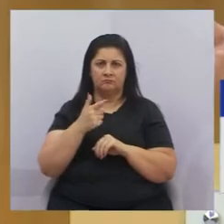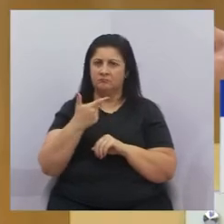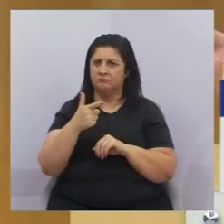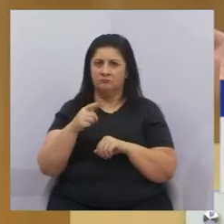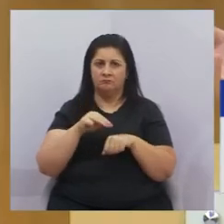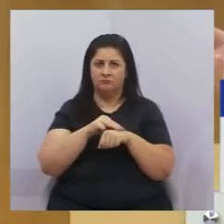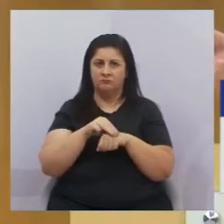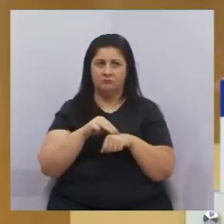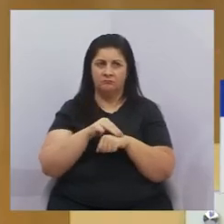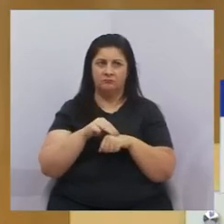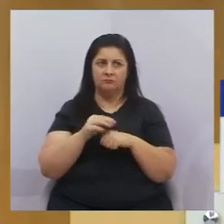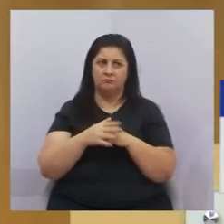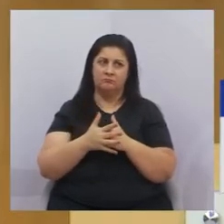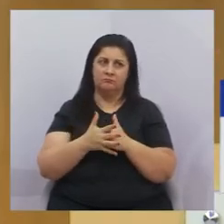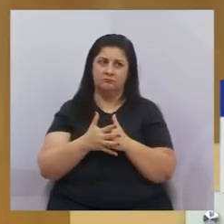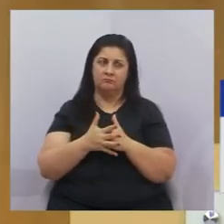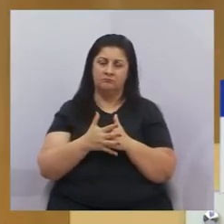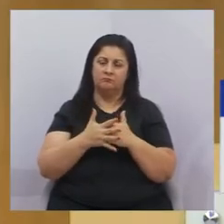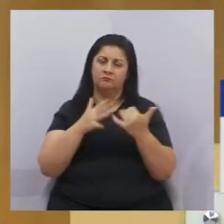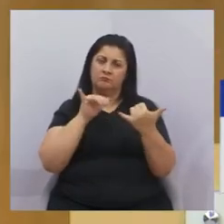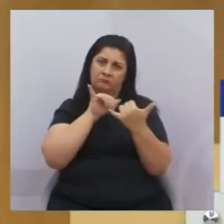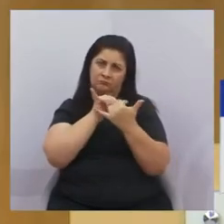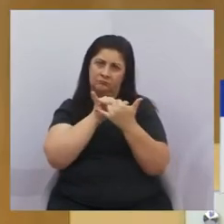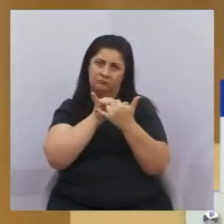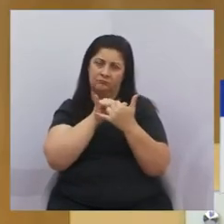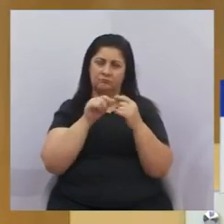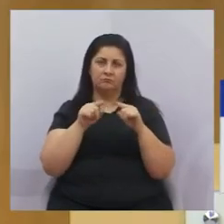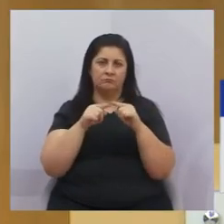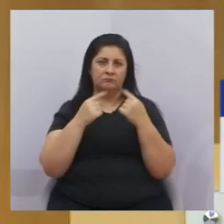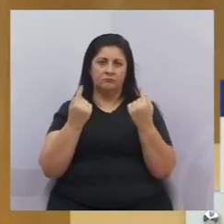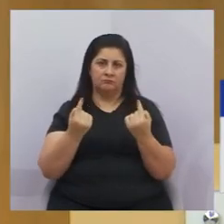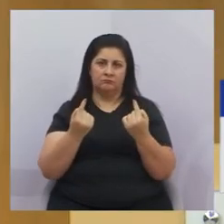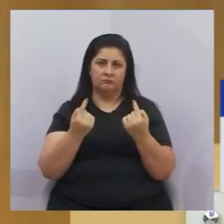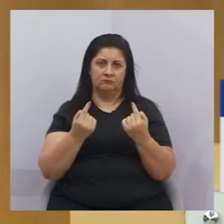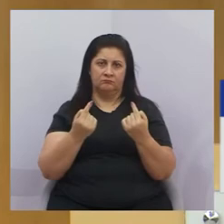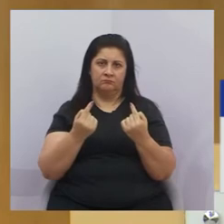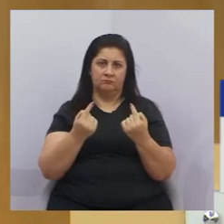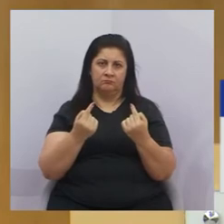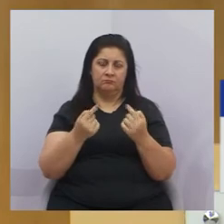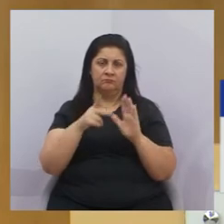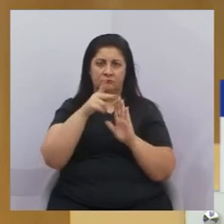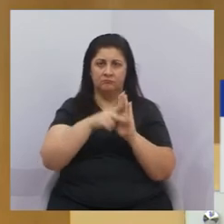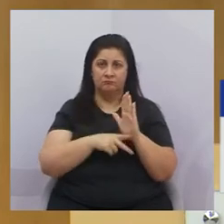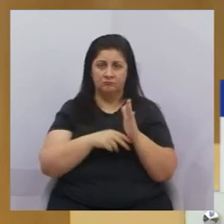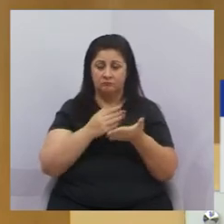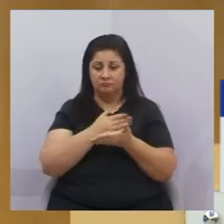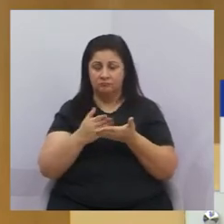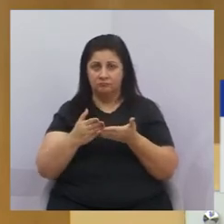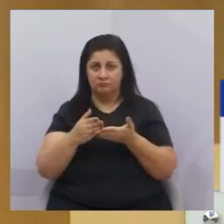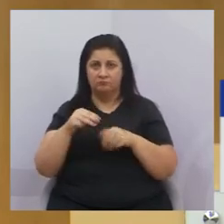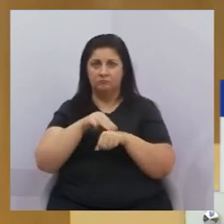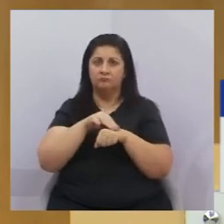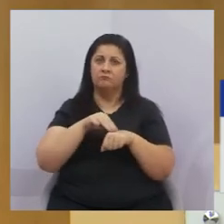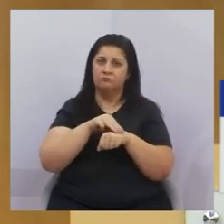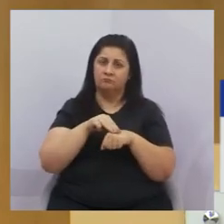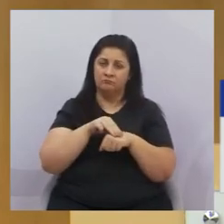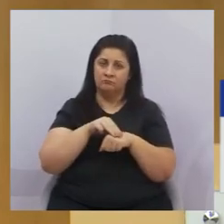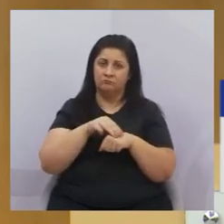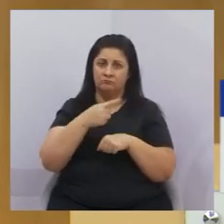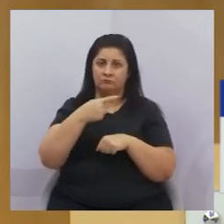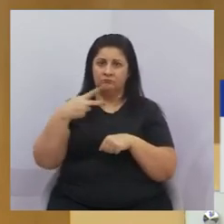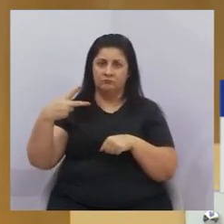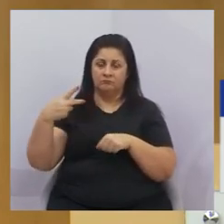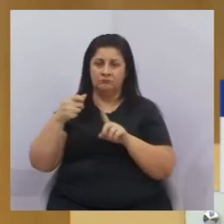o projeto, me desculpe, ele está na casa desde o dia 12/8. Então, ou quer fazer parte dessa